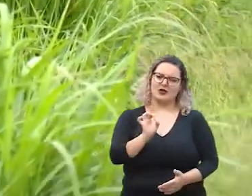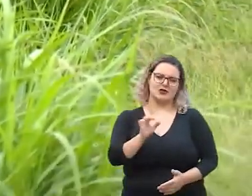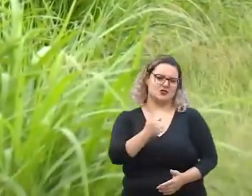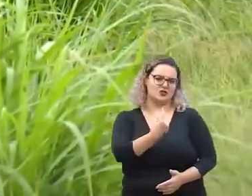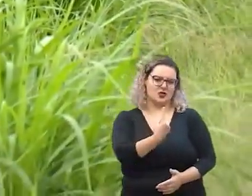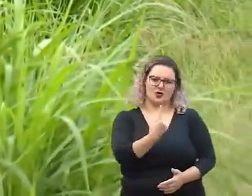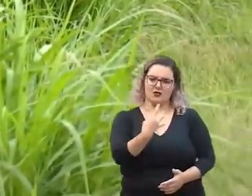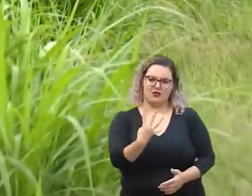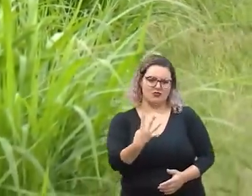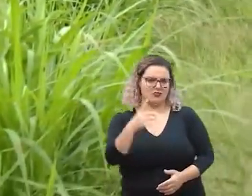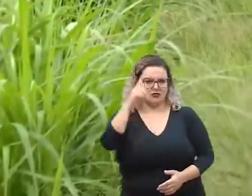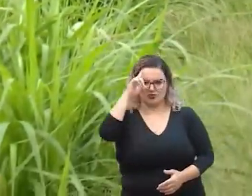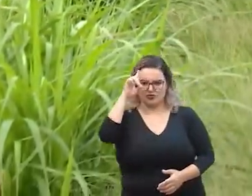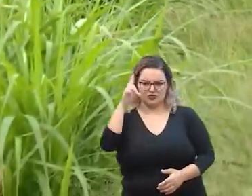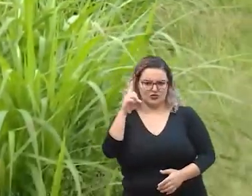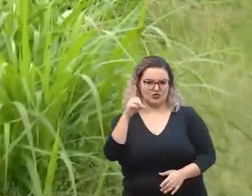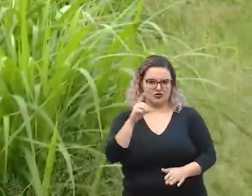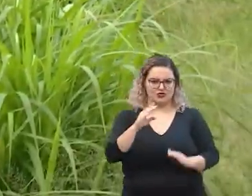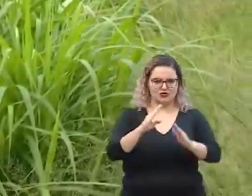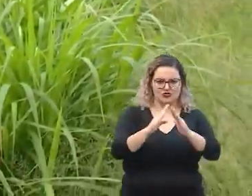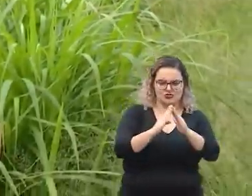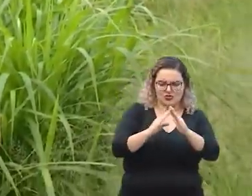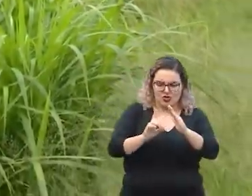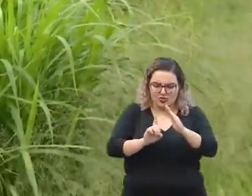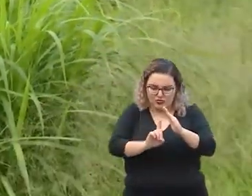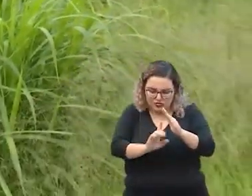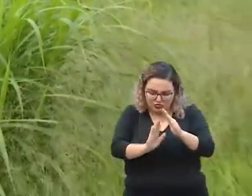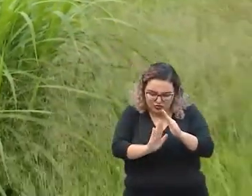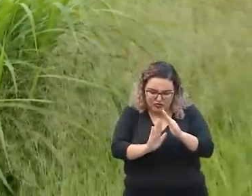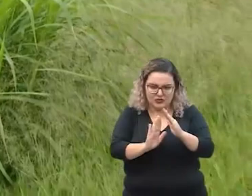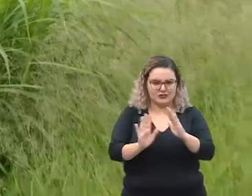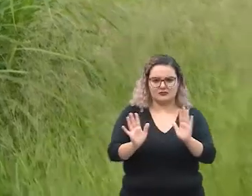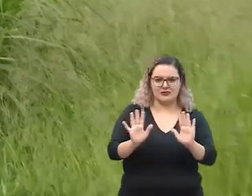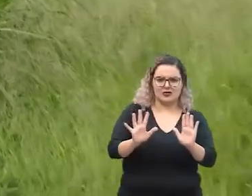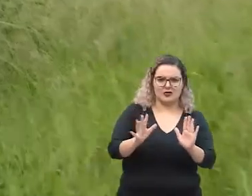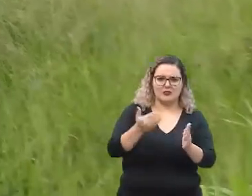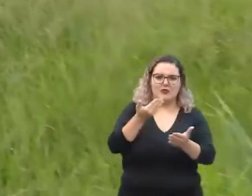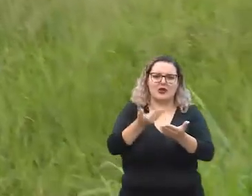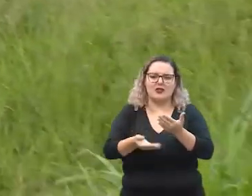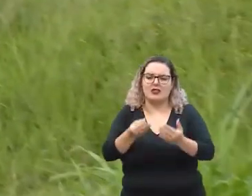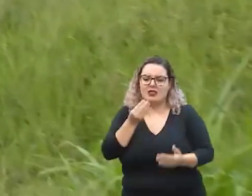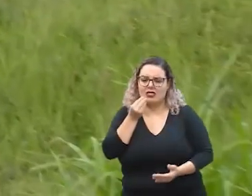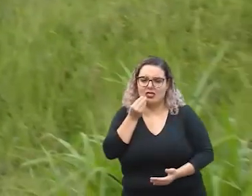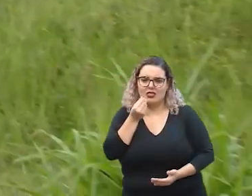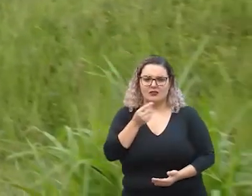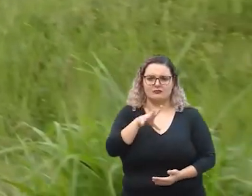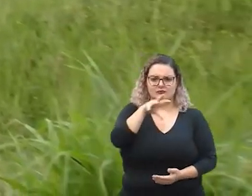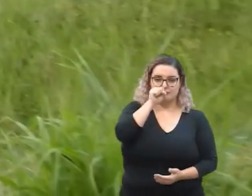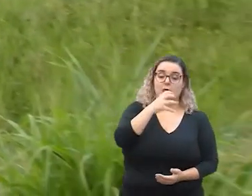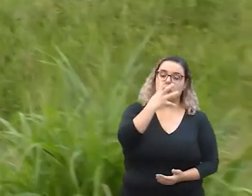de isolamento, não é só perder o paladar e o olfato, é sério.